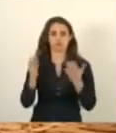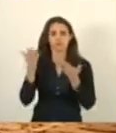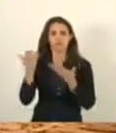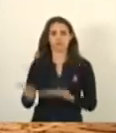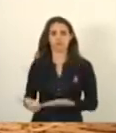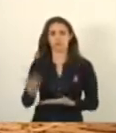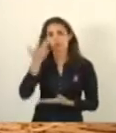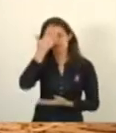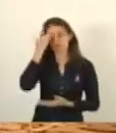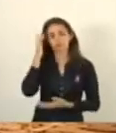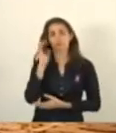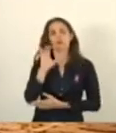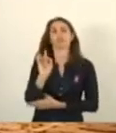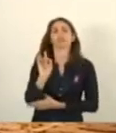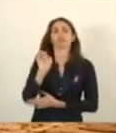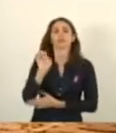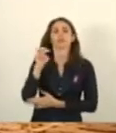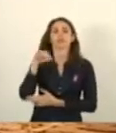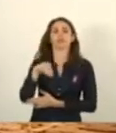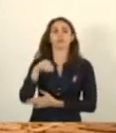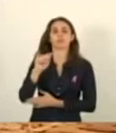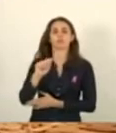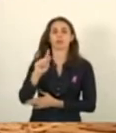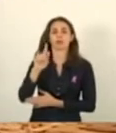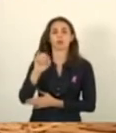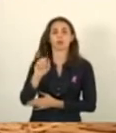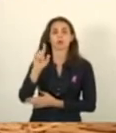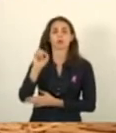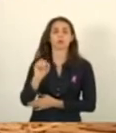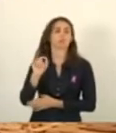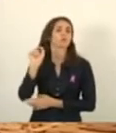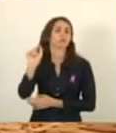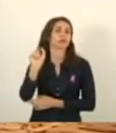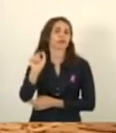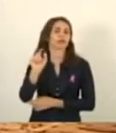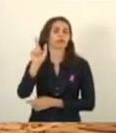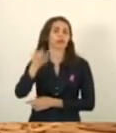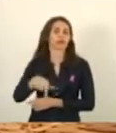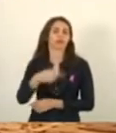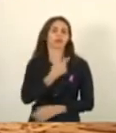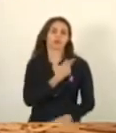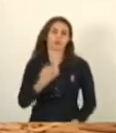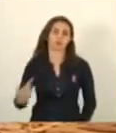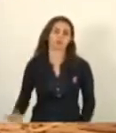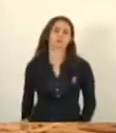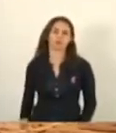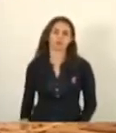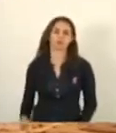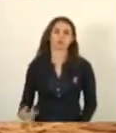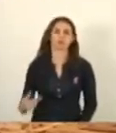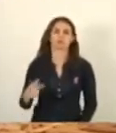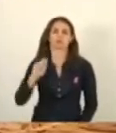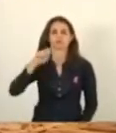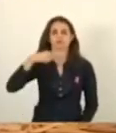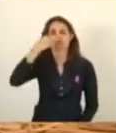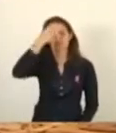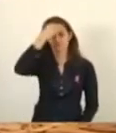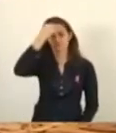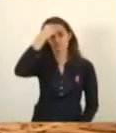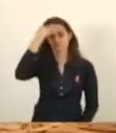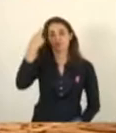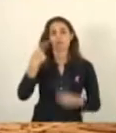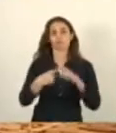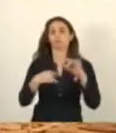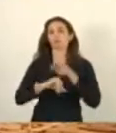E, sem dúvida, esse ano o premiado será o nosso governador Renato Casagrande. Eu digo